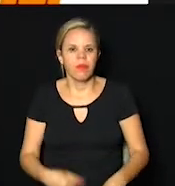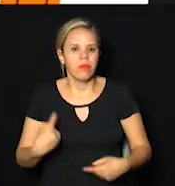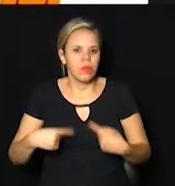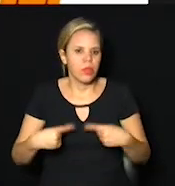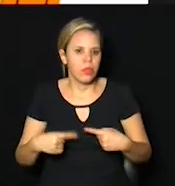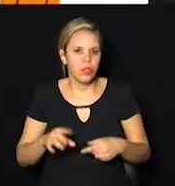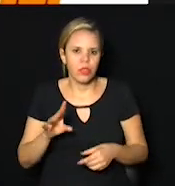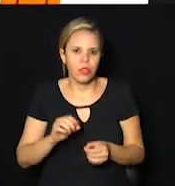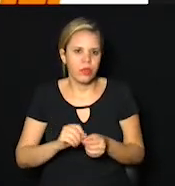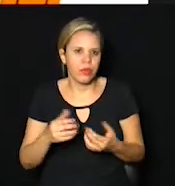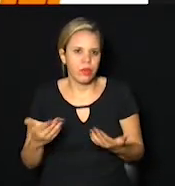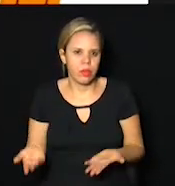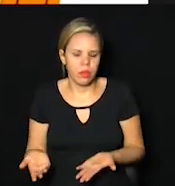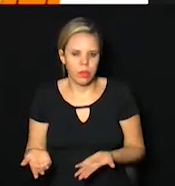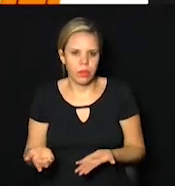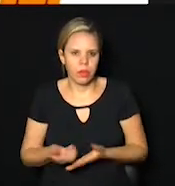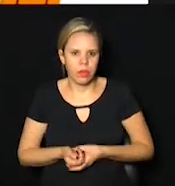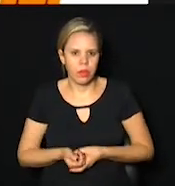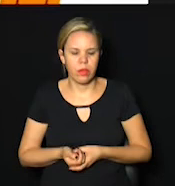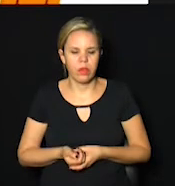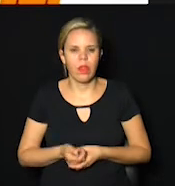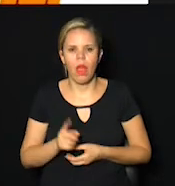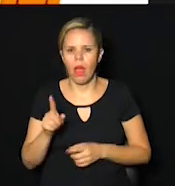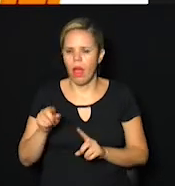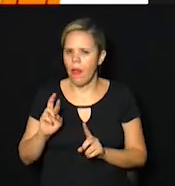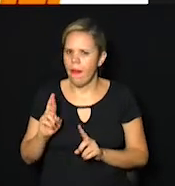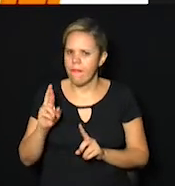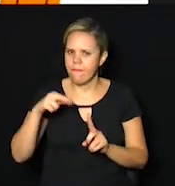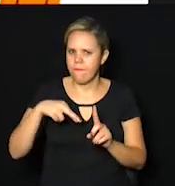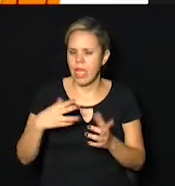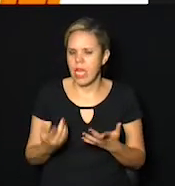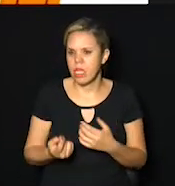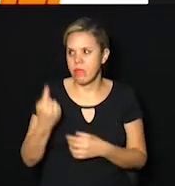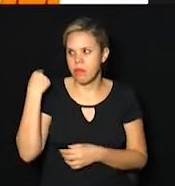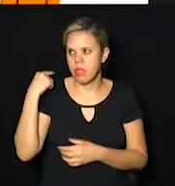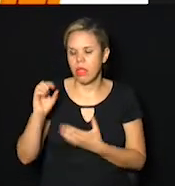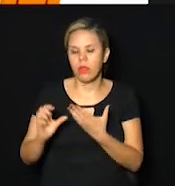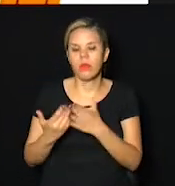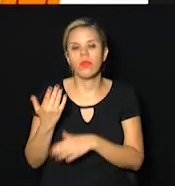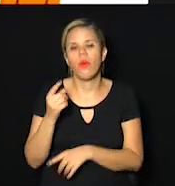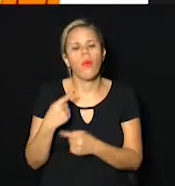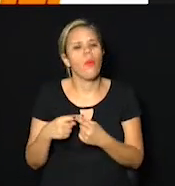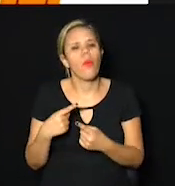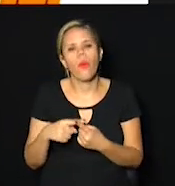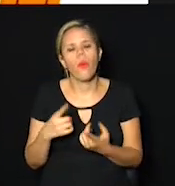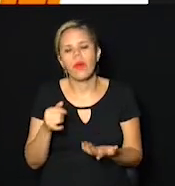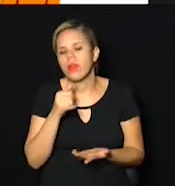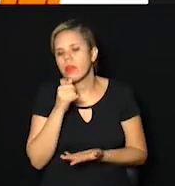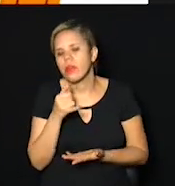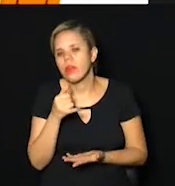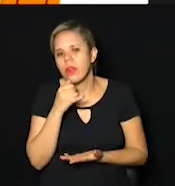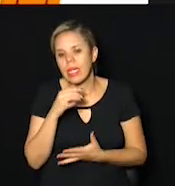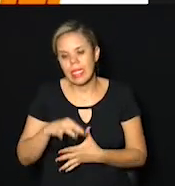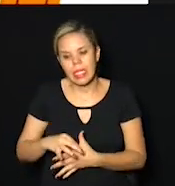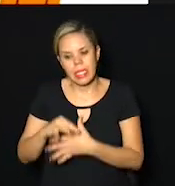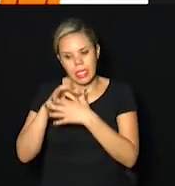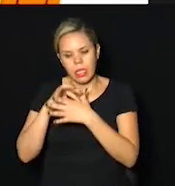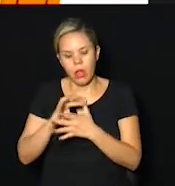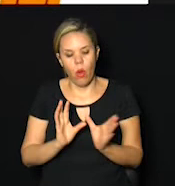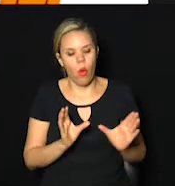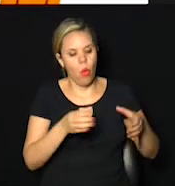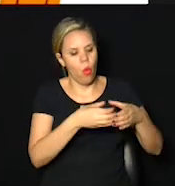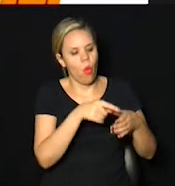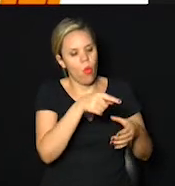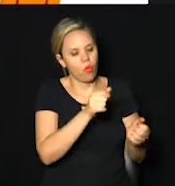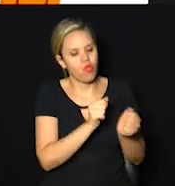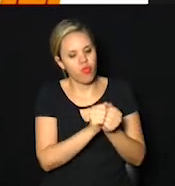com isso. Política também é referência ao passado. Isso quer dizer que tanto o líder, quanto o grupo que está com